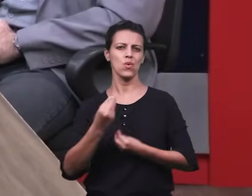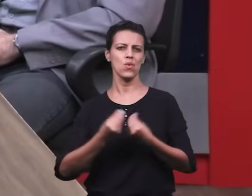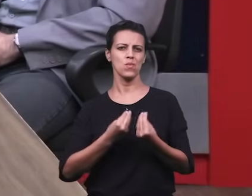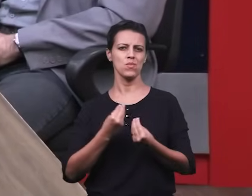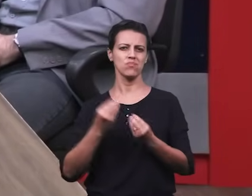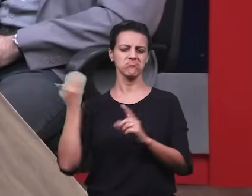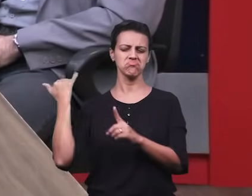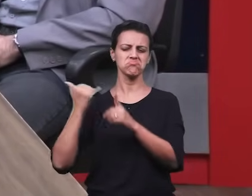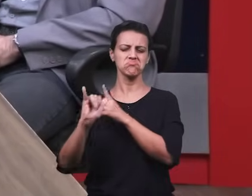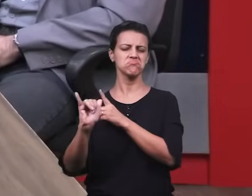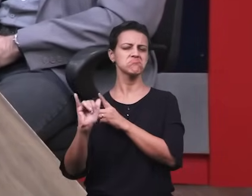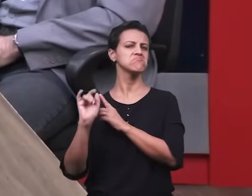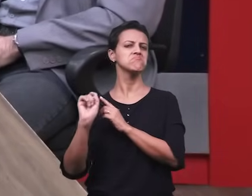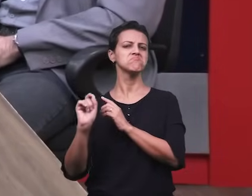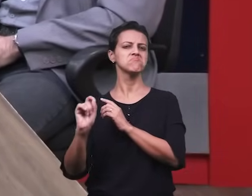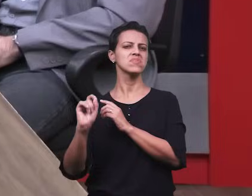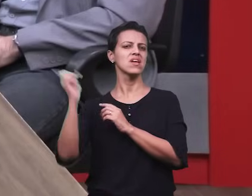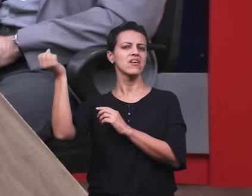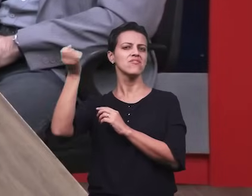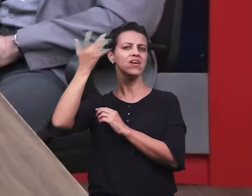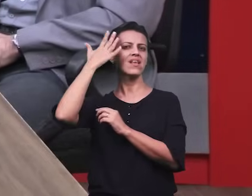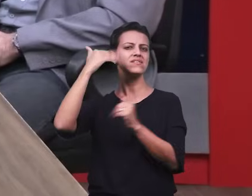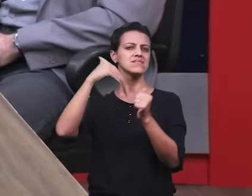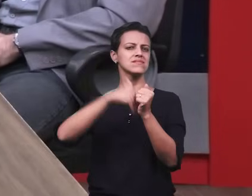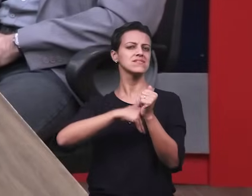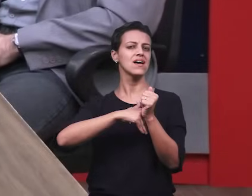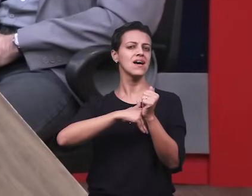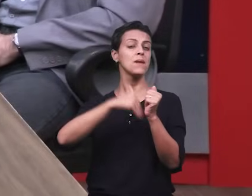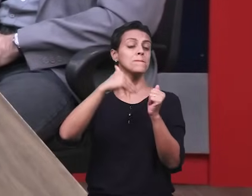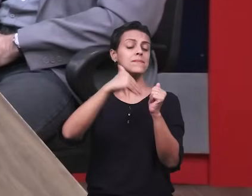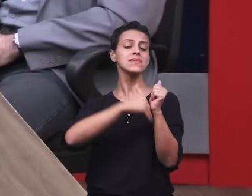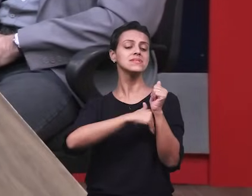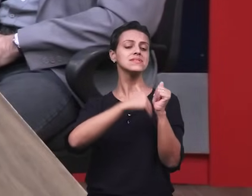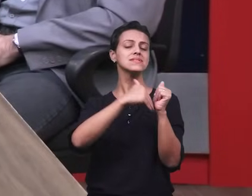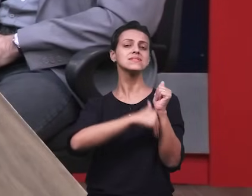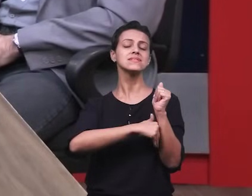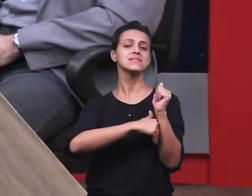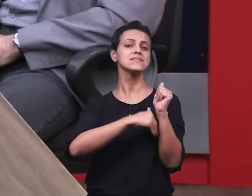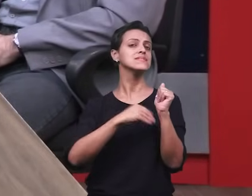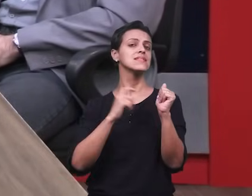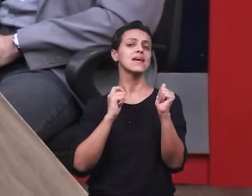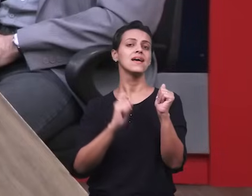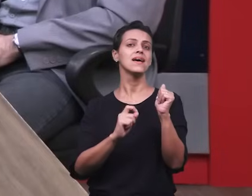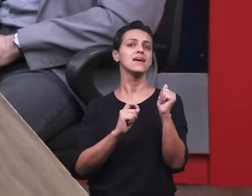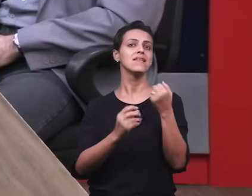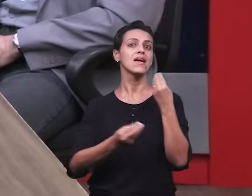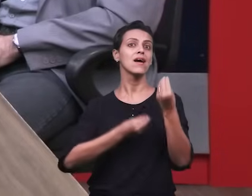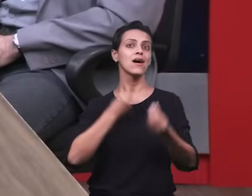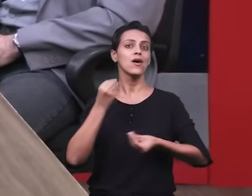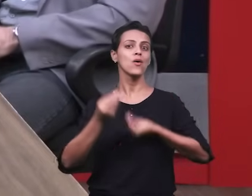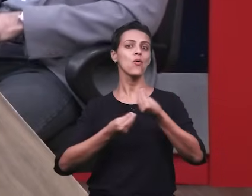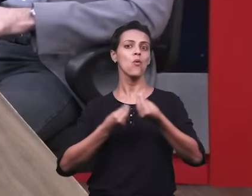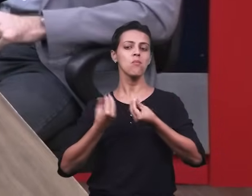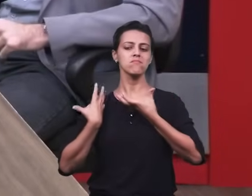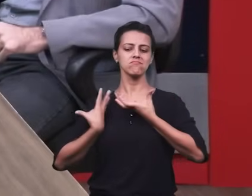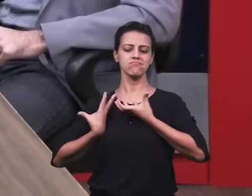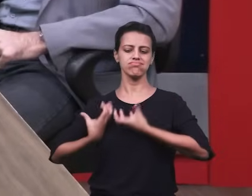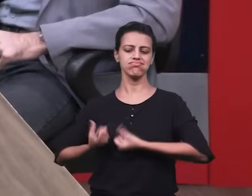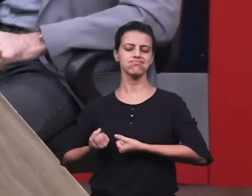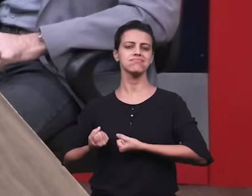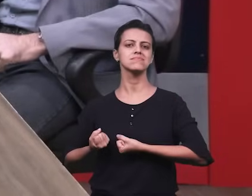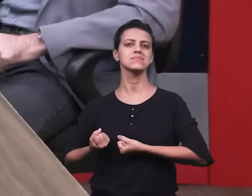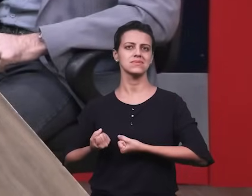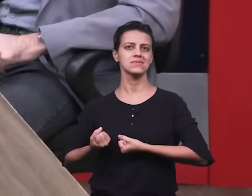revelação e o mistério. O mistério está em como o organismo vai receber